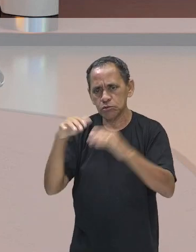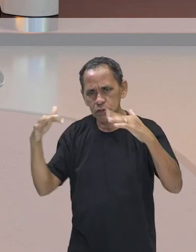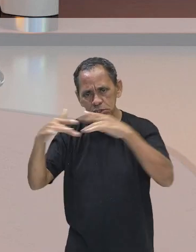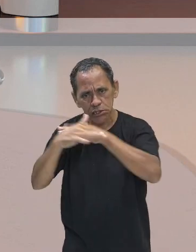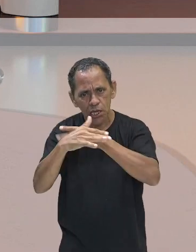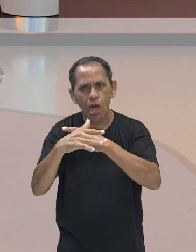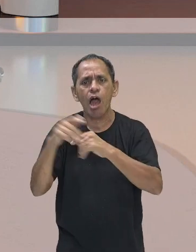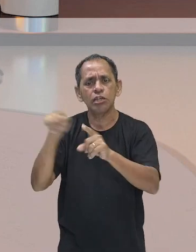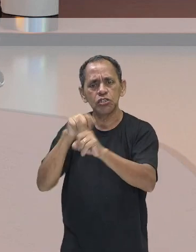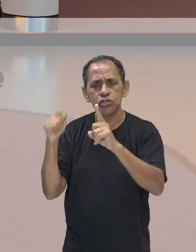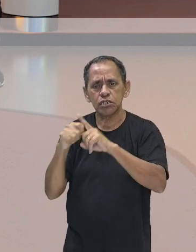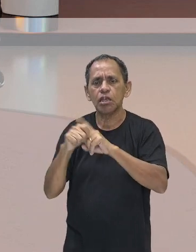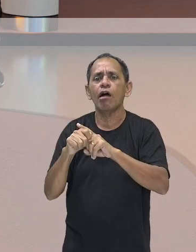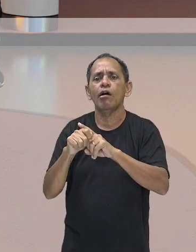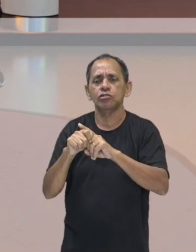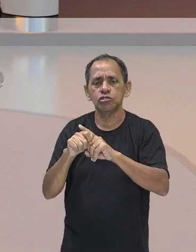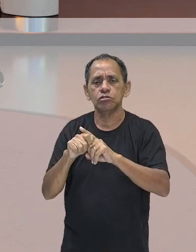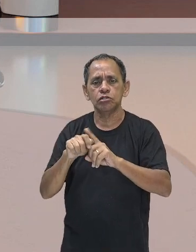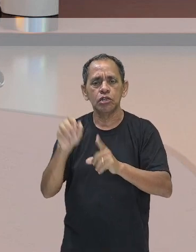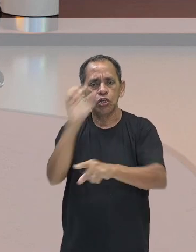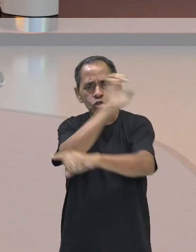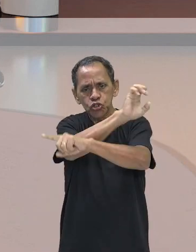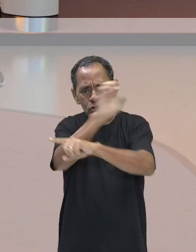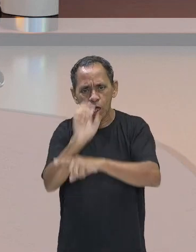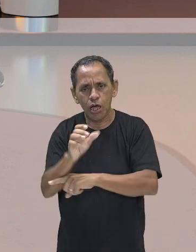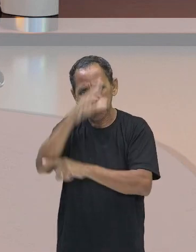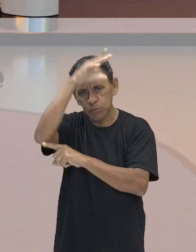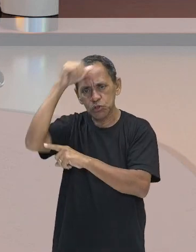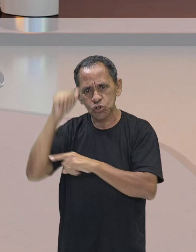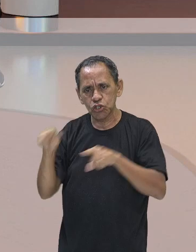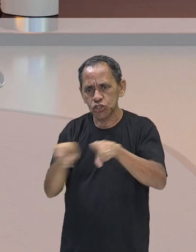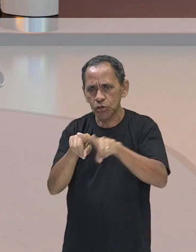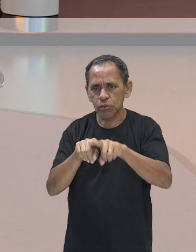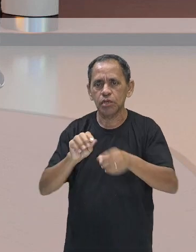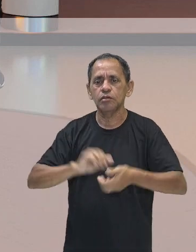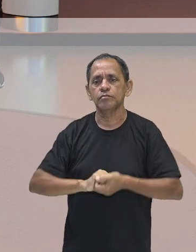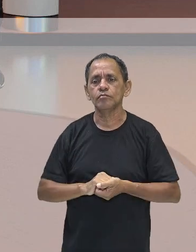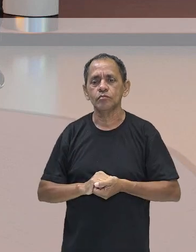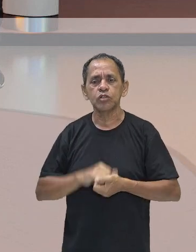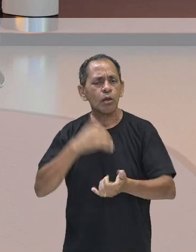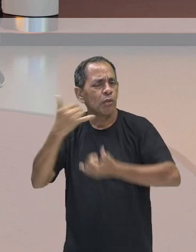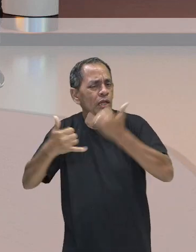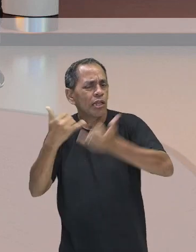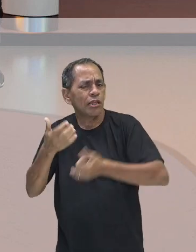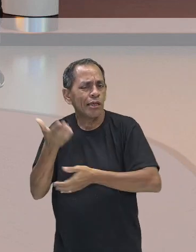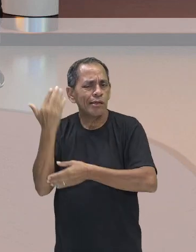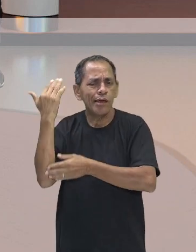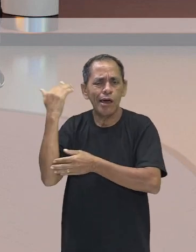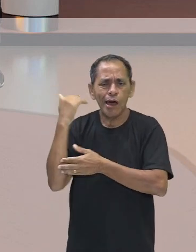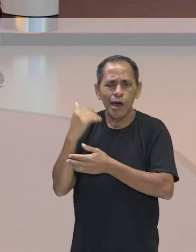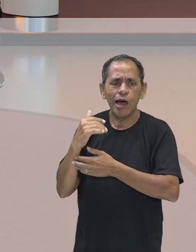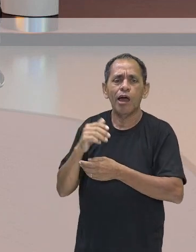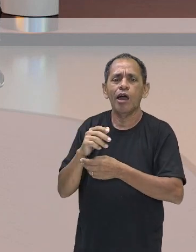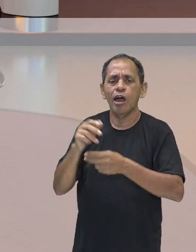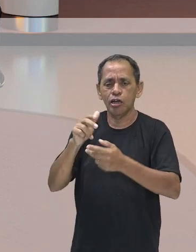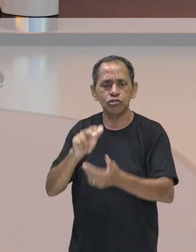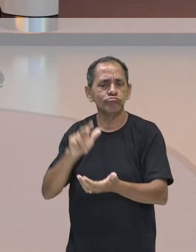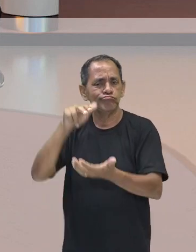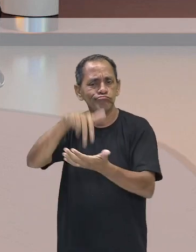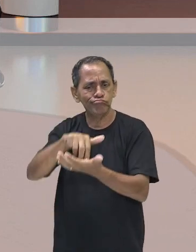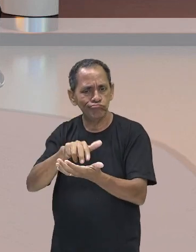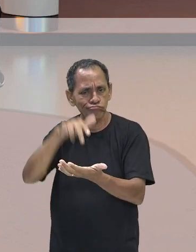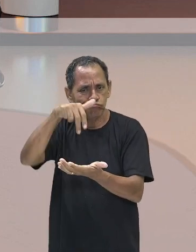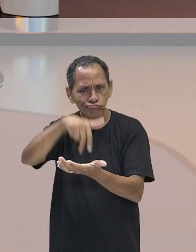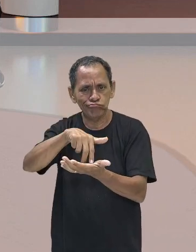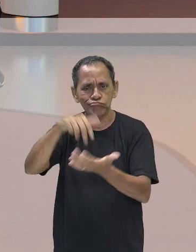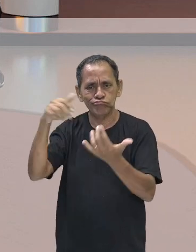material aqui do nosso estado. E também brincadeiras antigas, como pular corda, boneca, carrinho. E